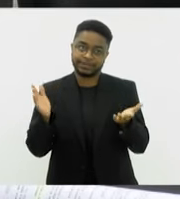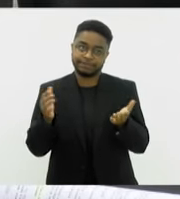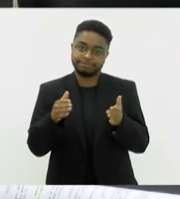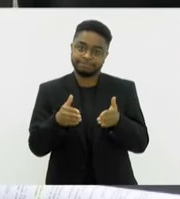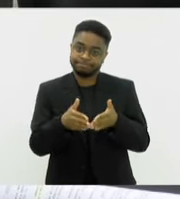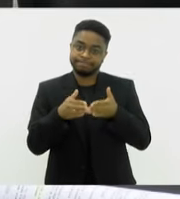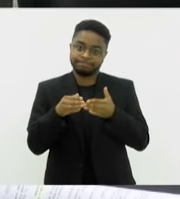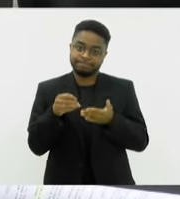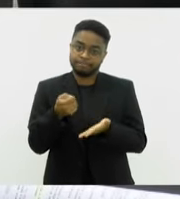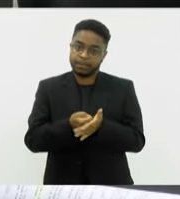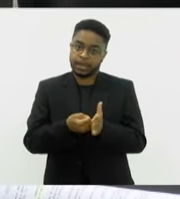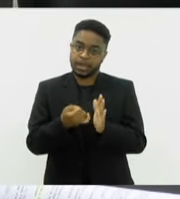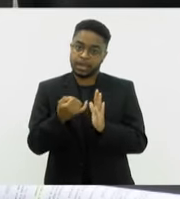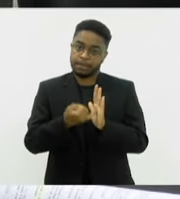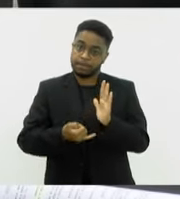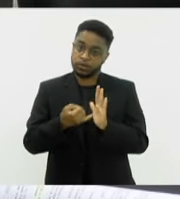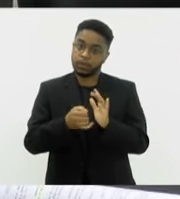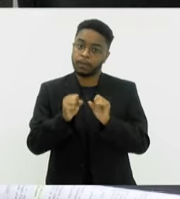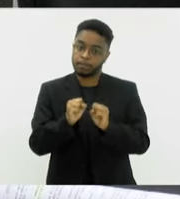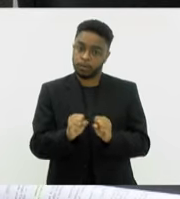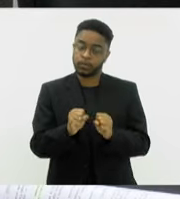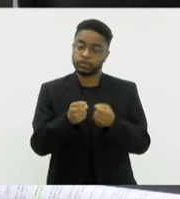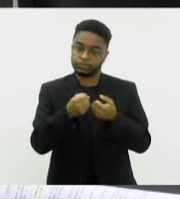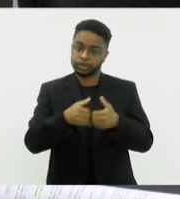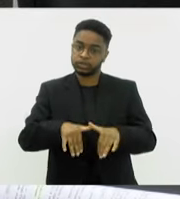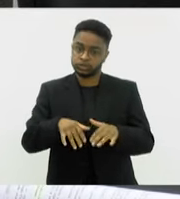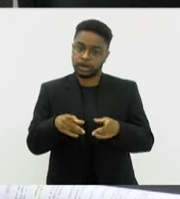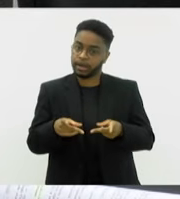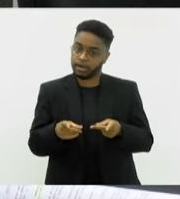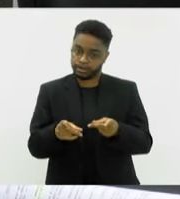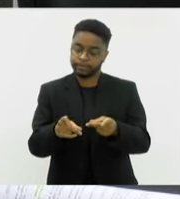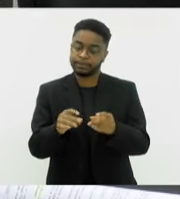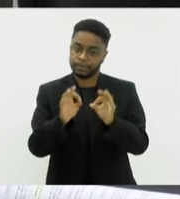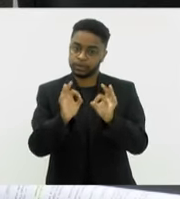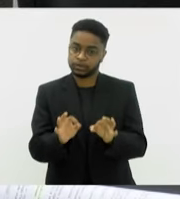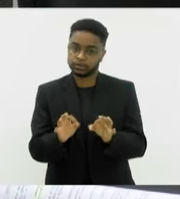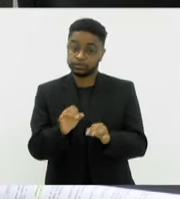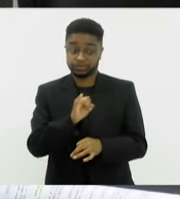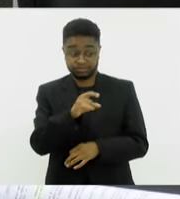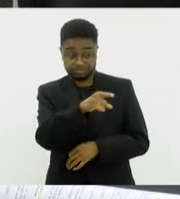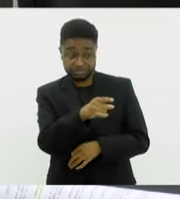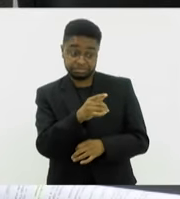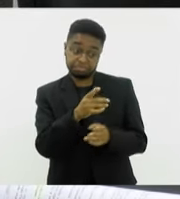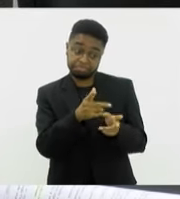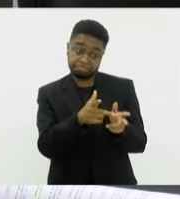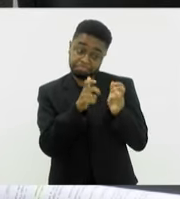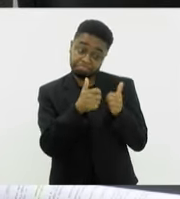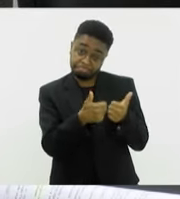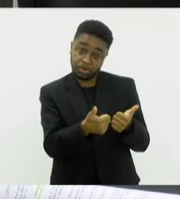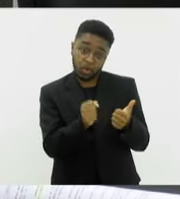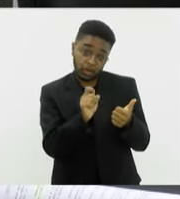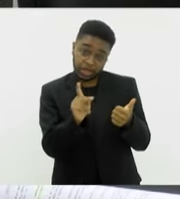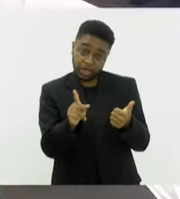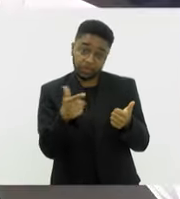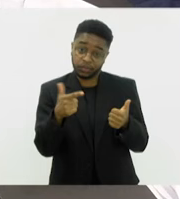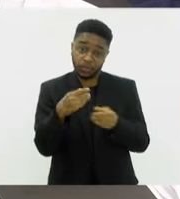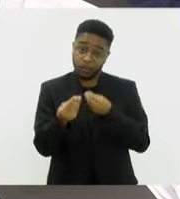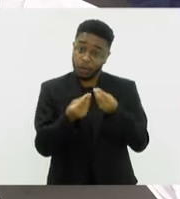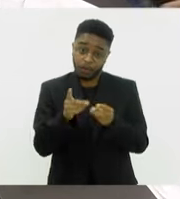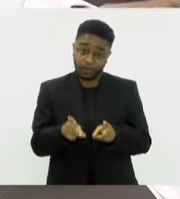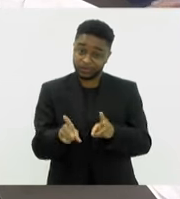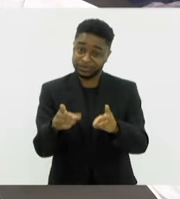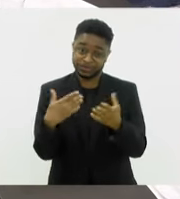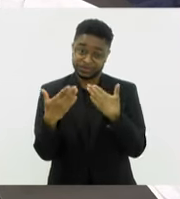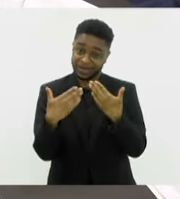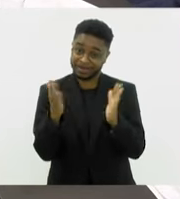isenção tributária que pode ficar sem fim, de fato. Se Vossa Excelência assim o reconhece, não há possibilidade de seguir a conversa.